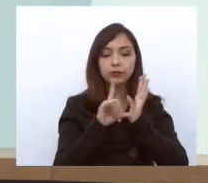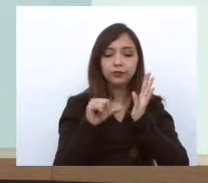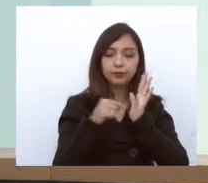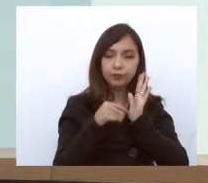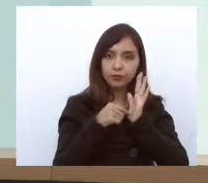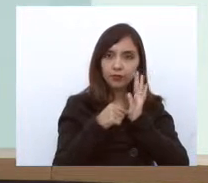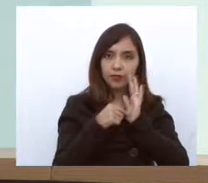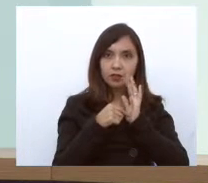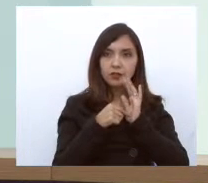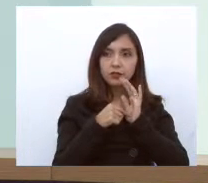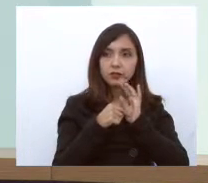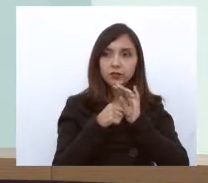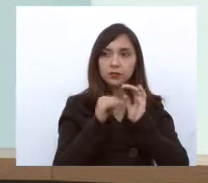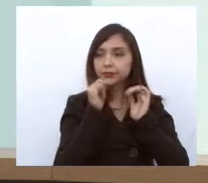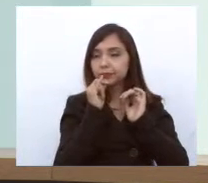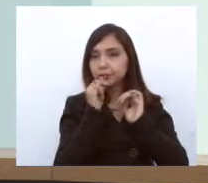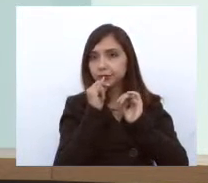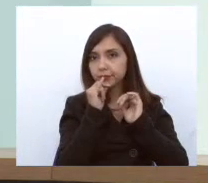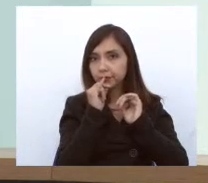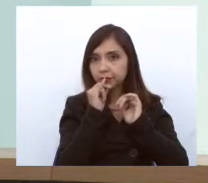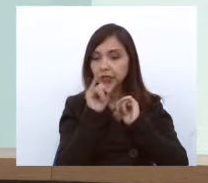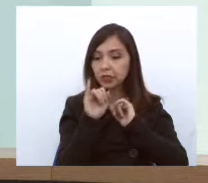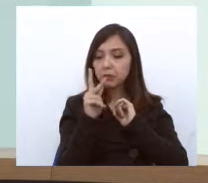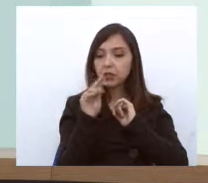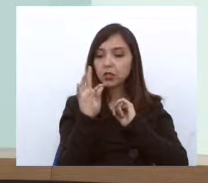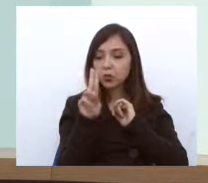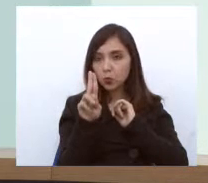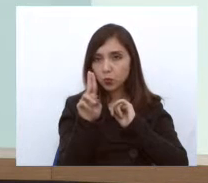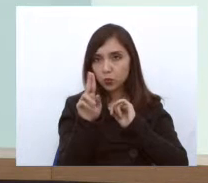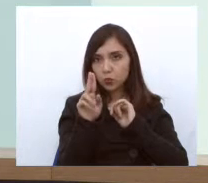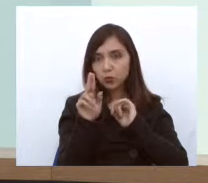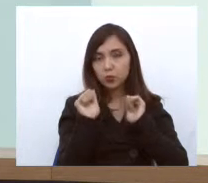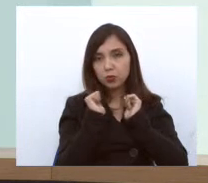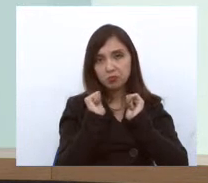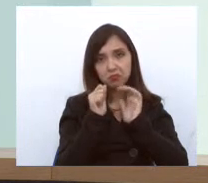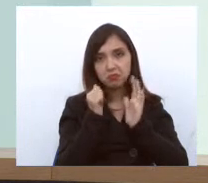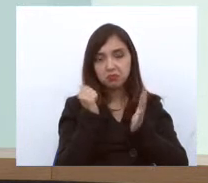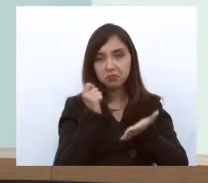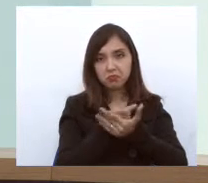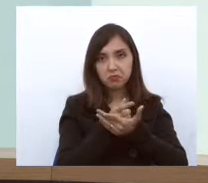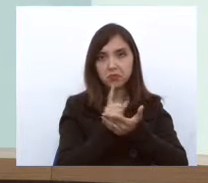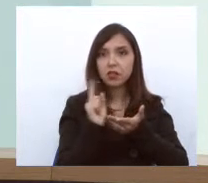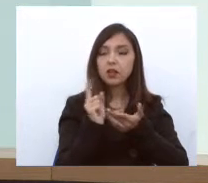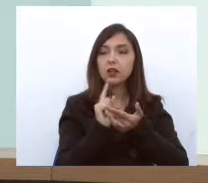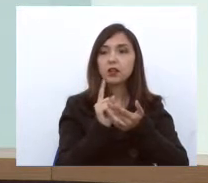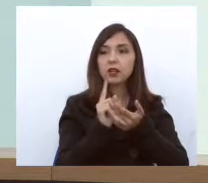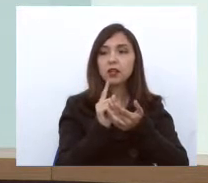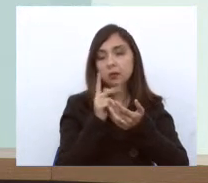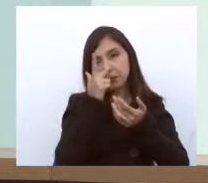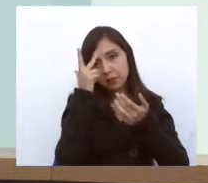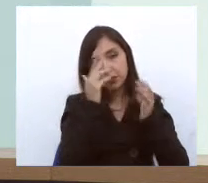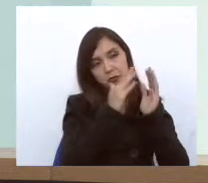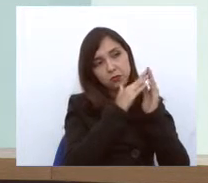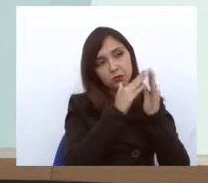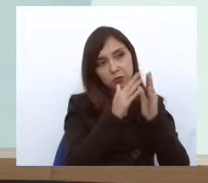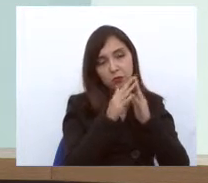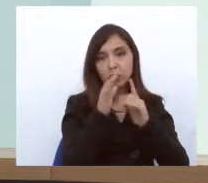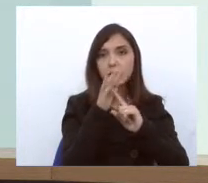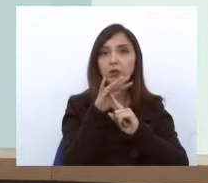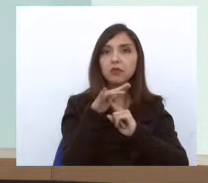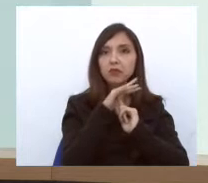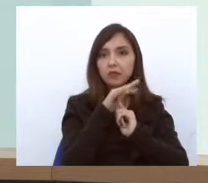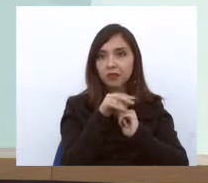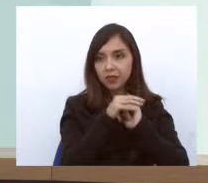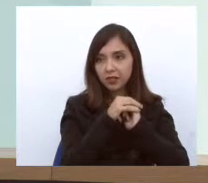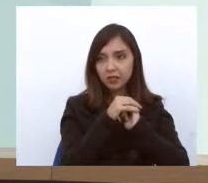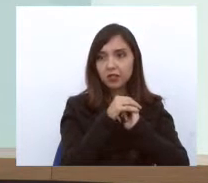que dá, por exemplo, vamos pegar um exemplo, isenção de IPTU, para 50% de IPTU para as pessoas que moram em vias que têm feira livre, por